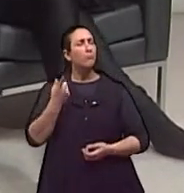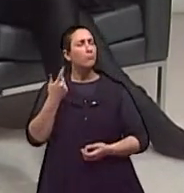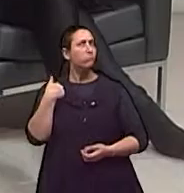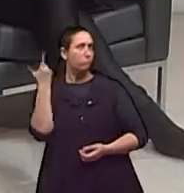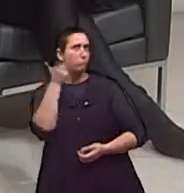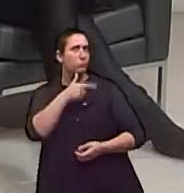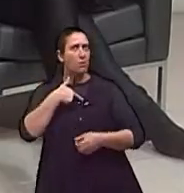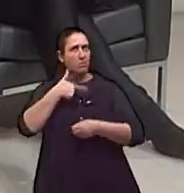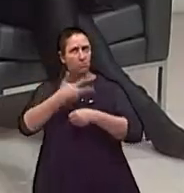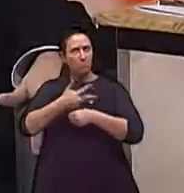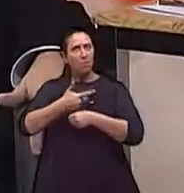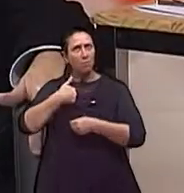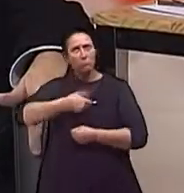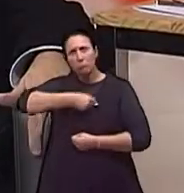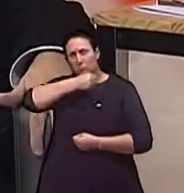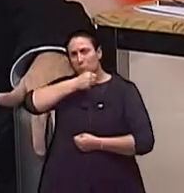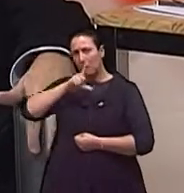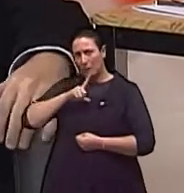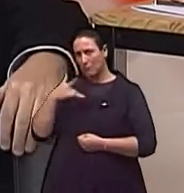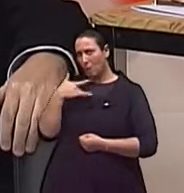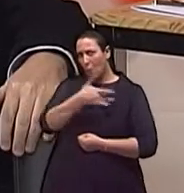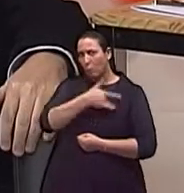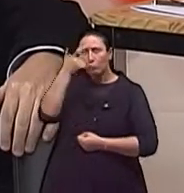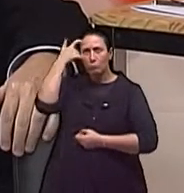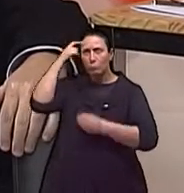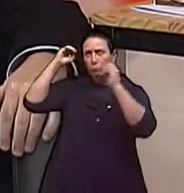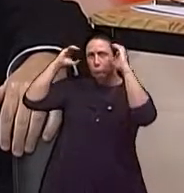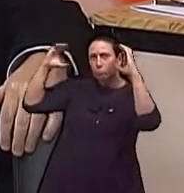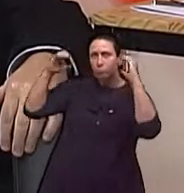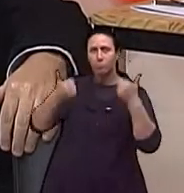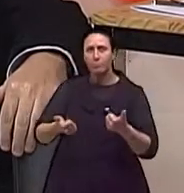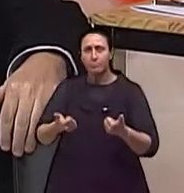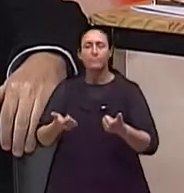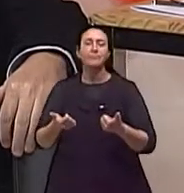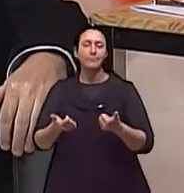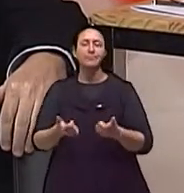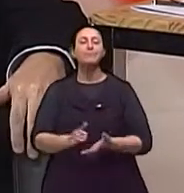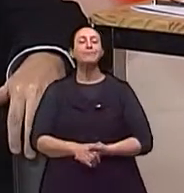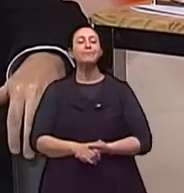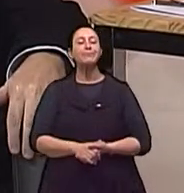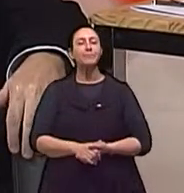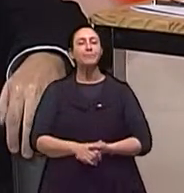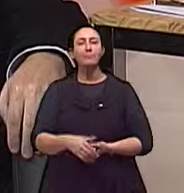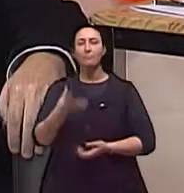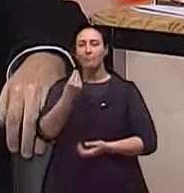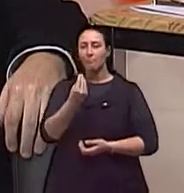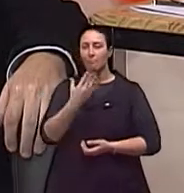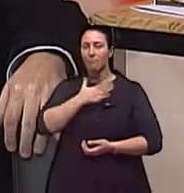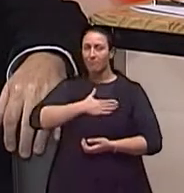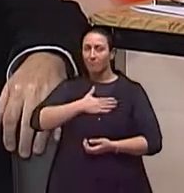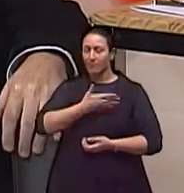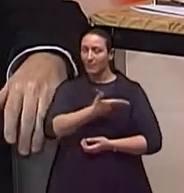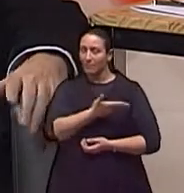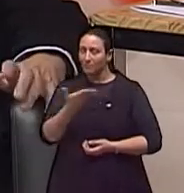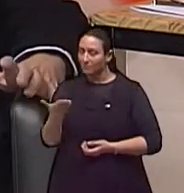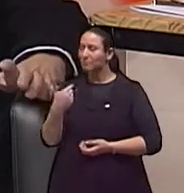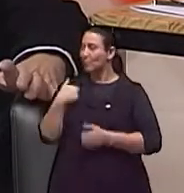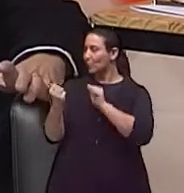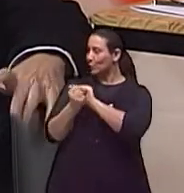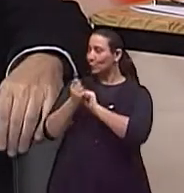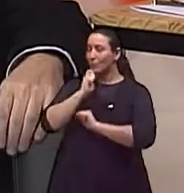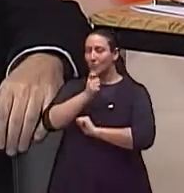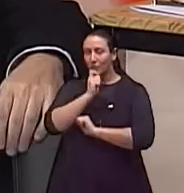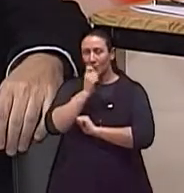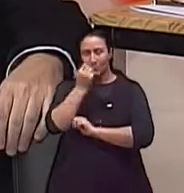envelhecendo com saúde mental muito bom dia a todos um prazer estar aqui contigo Isabel e realmente é muito